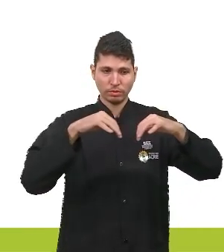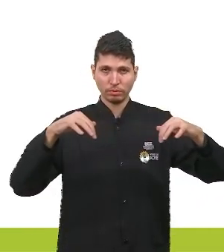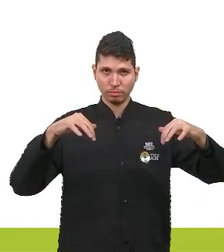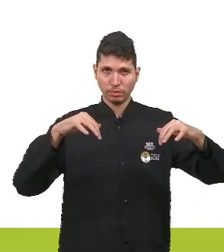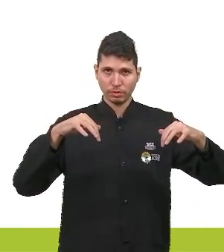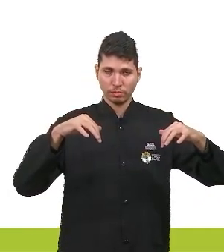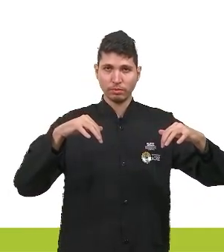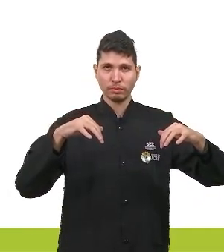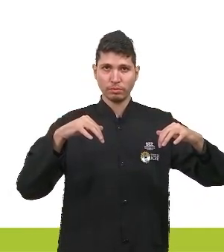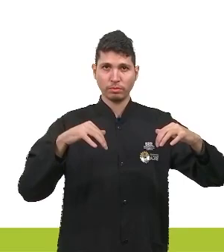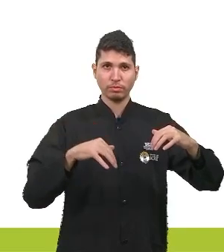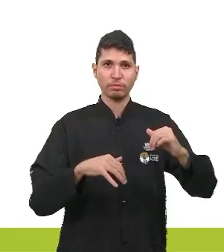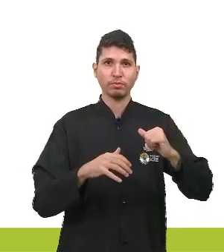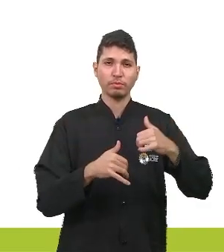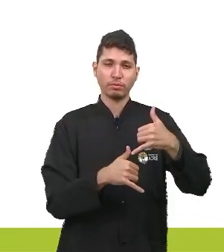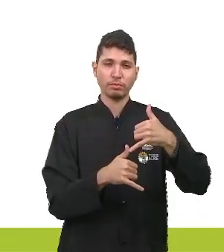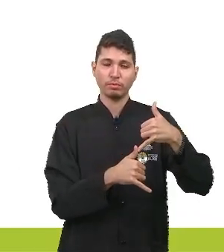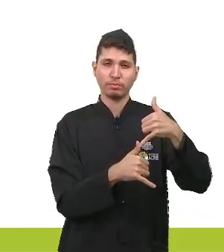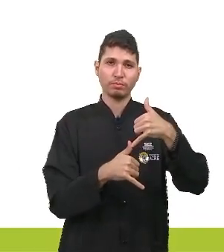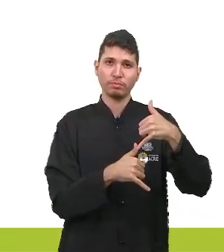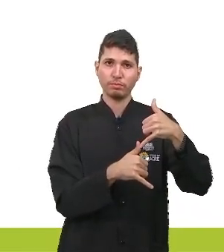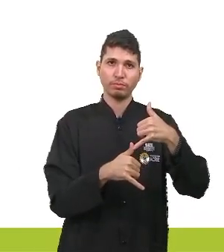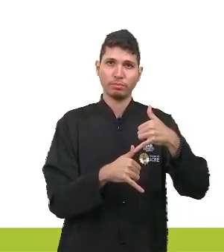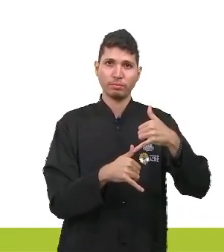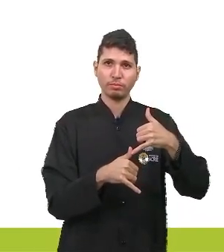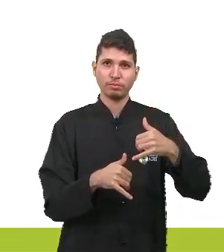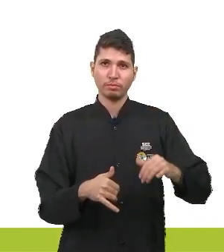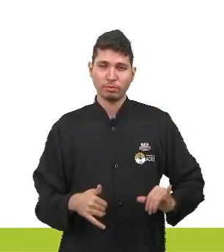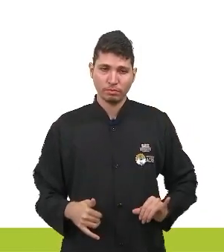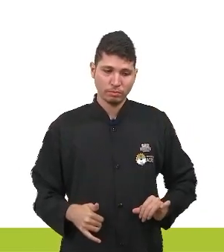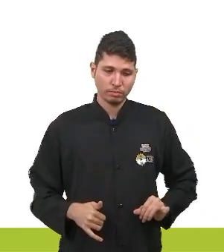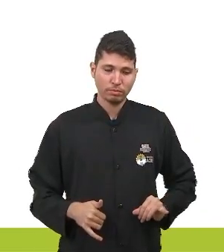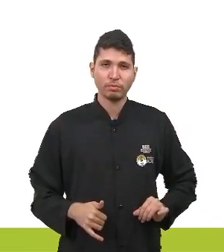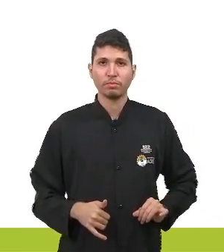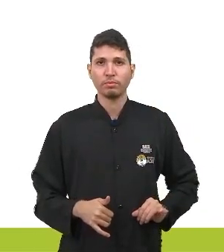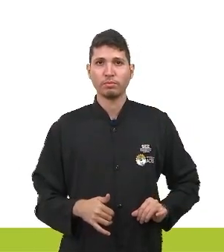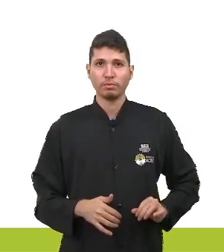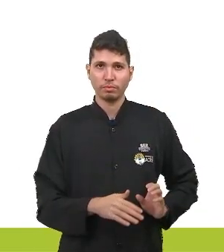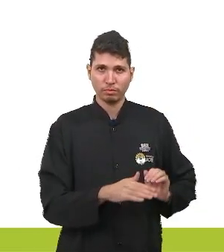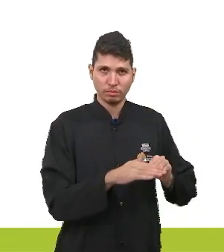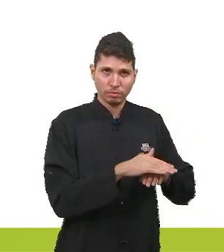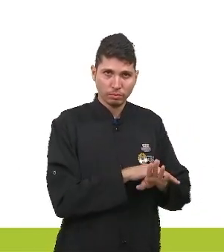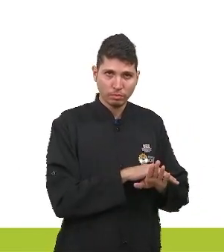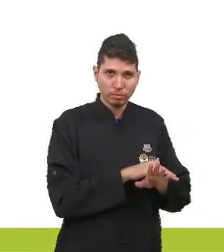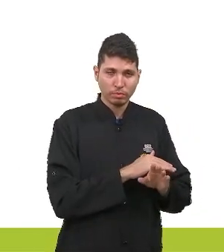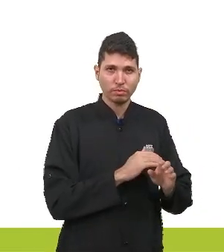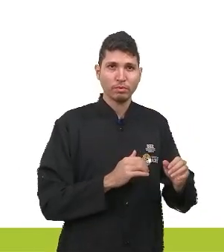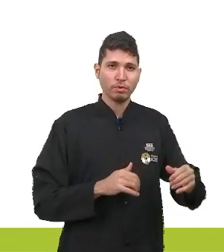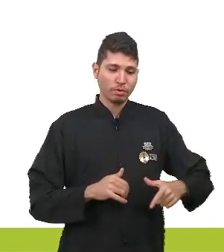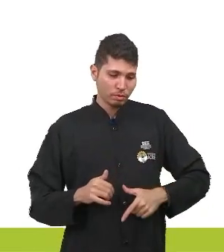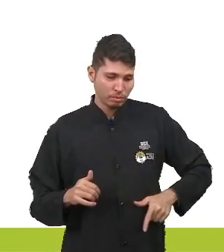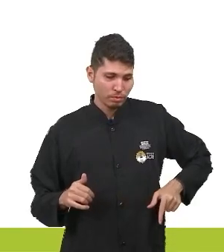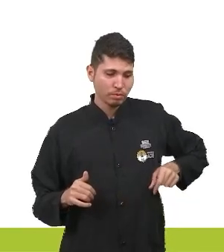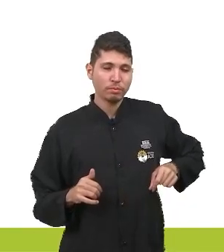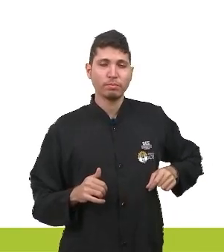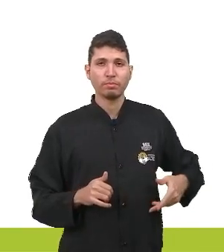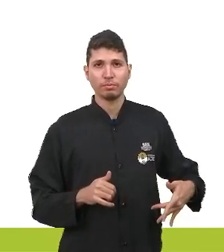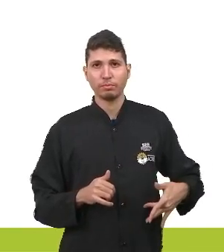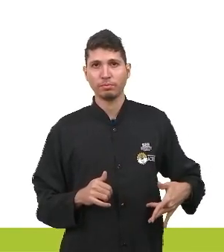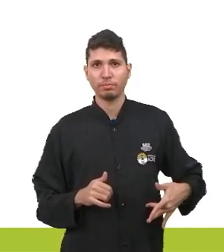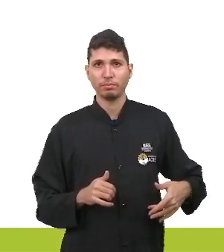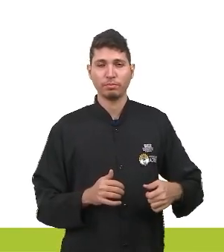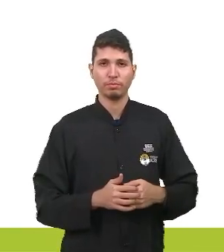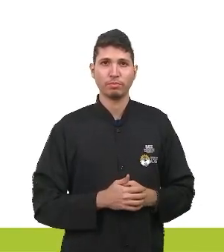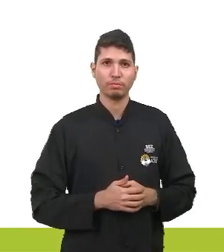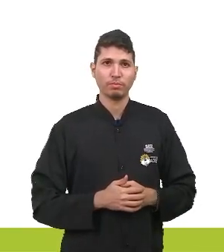alimento. A vesícula biliar, que está aqui, ela vai armazenar a bile produzida pelo fígado. Legal.